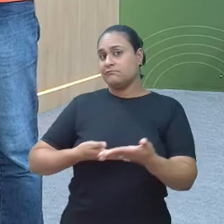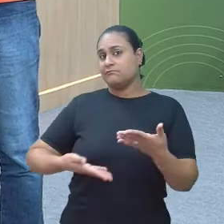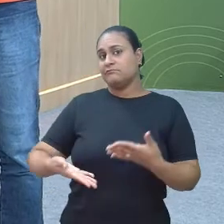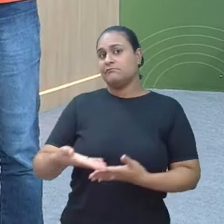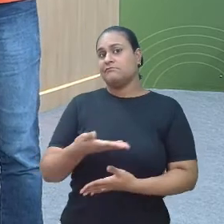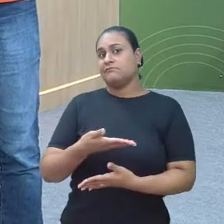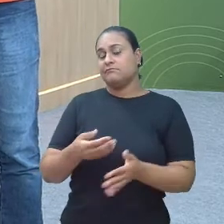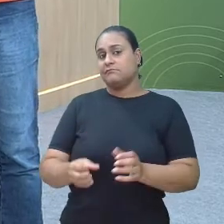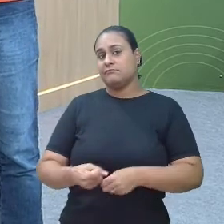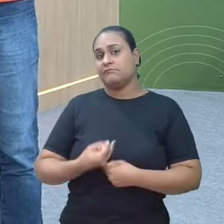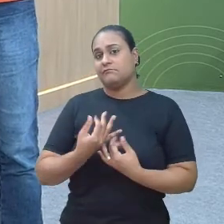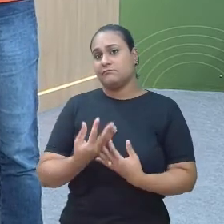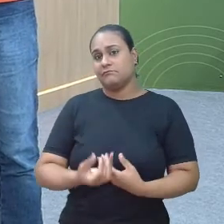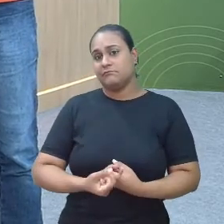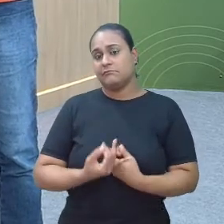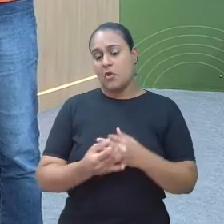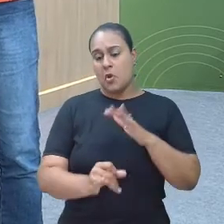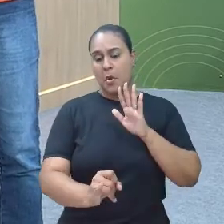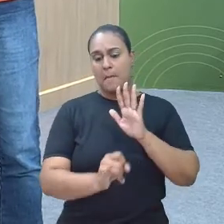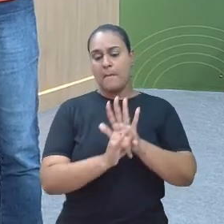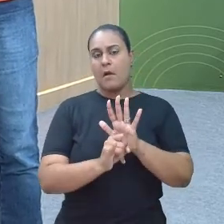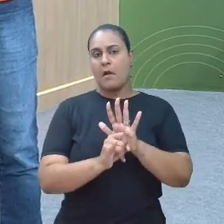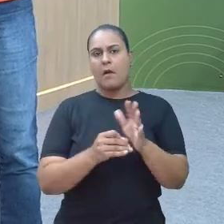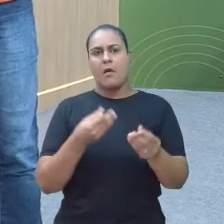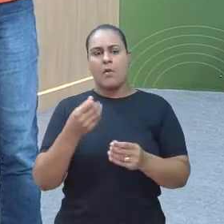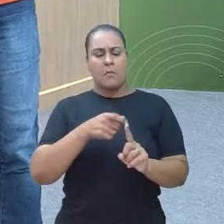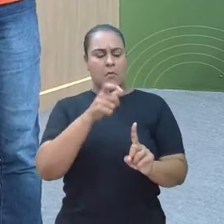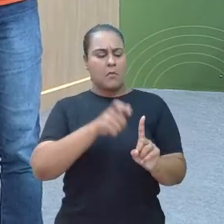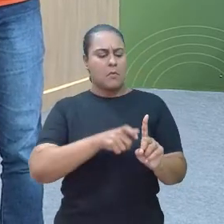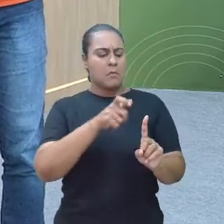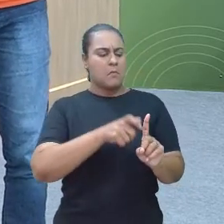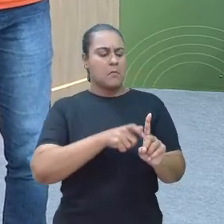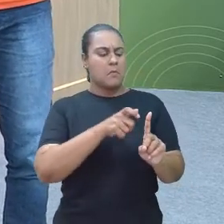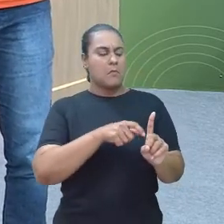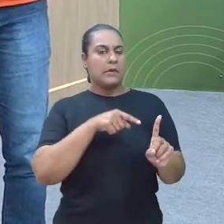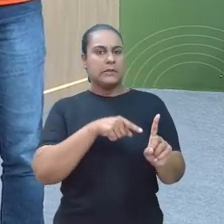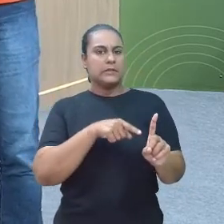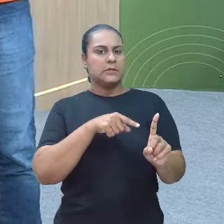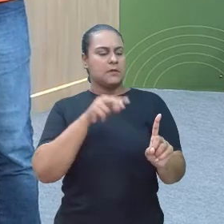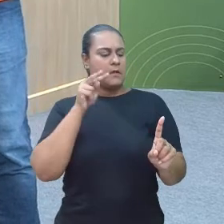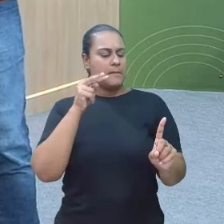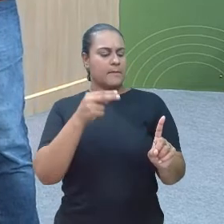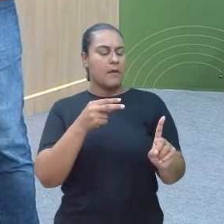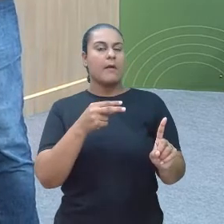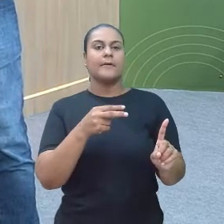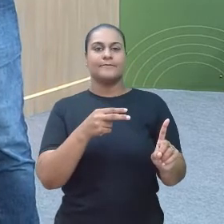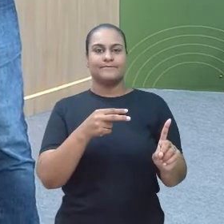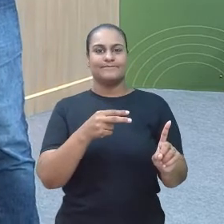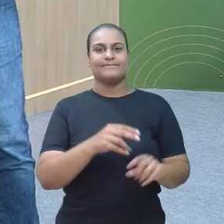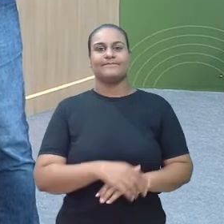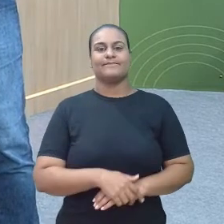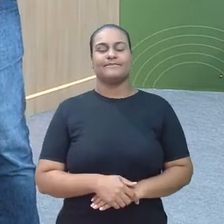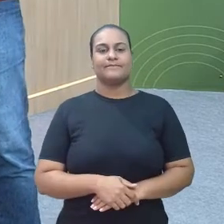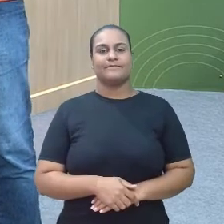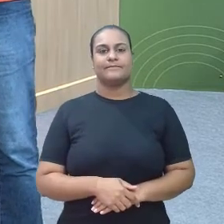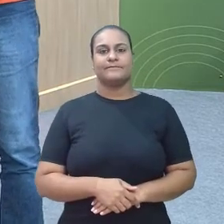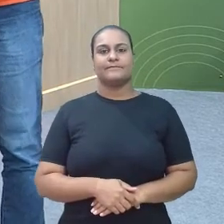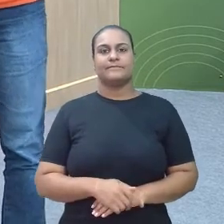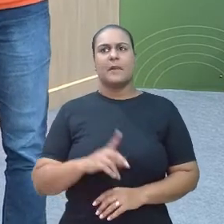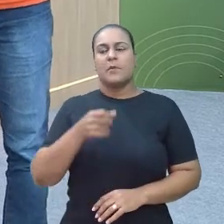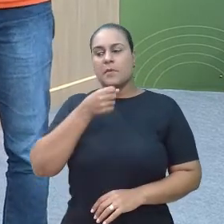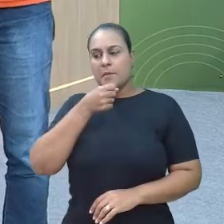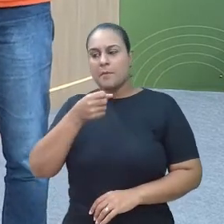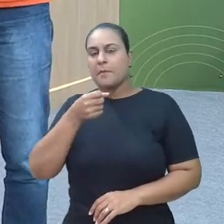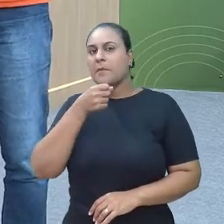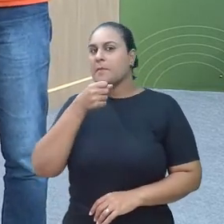sendo expressa através dessa identidade. Então, os personagens, a gente se identifica tanto com eles por conta disso. Né? Então, daqui a pouco na entrevista,